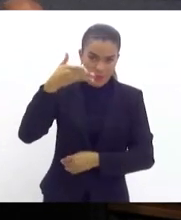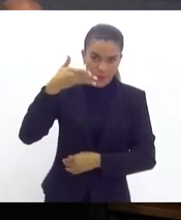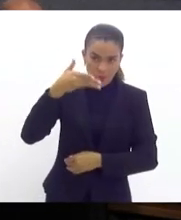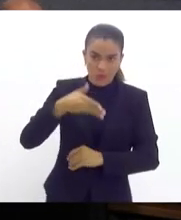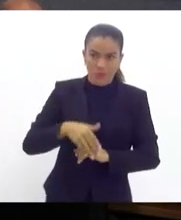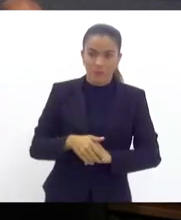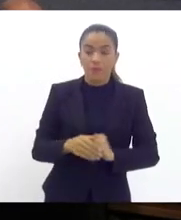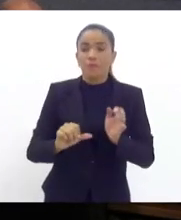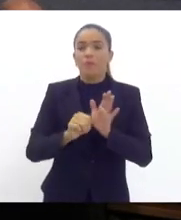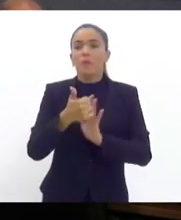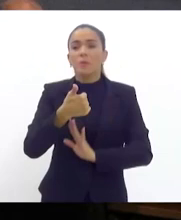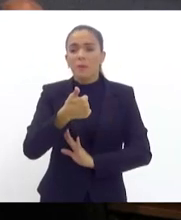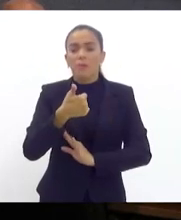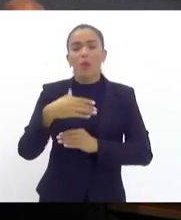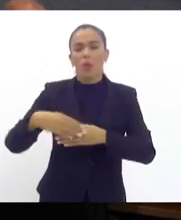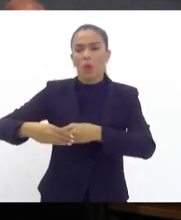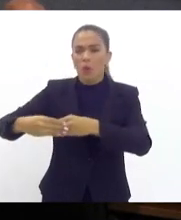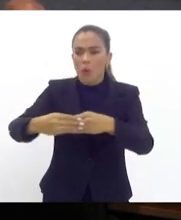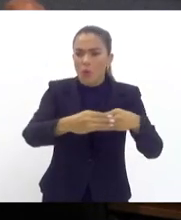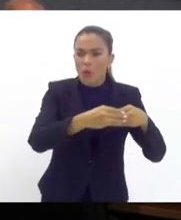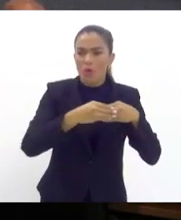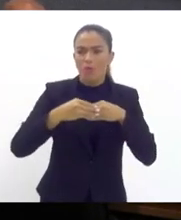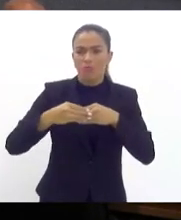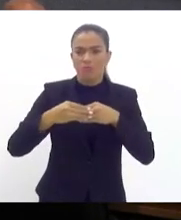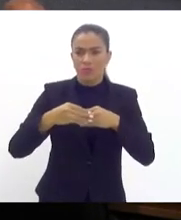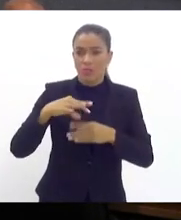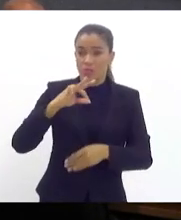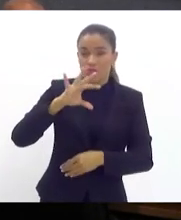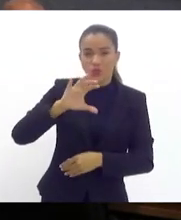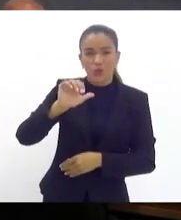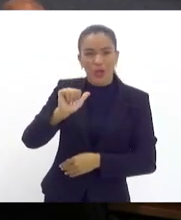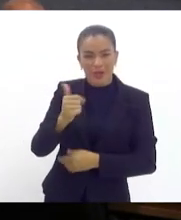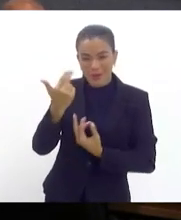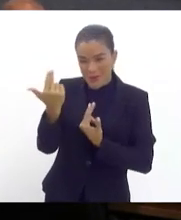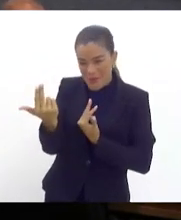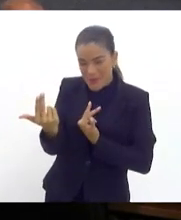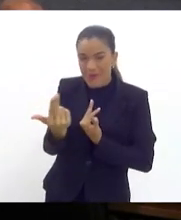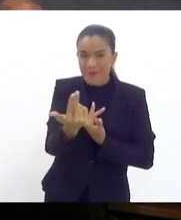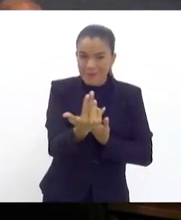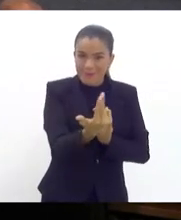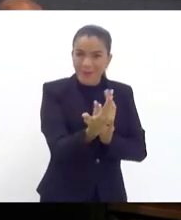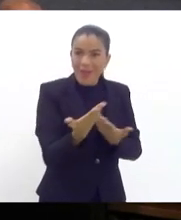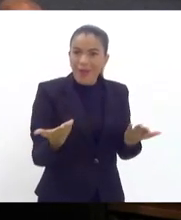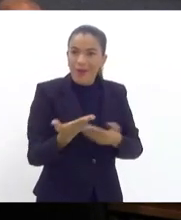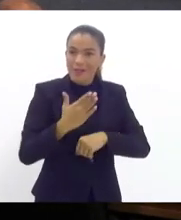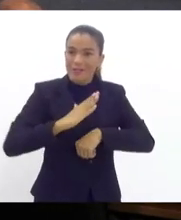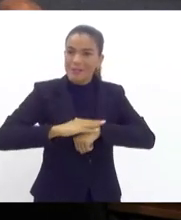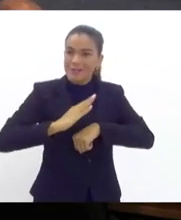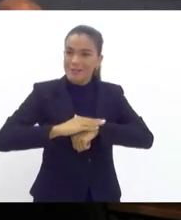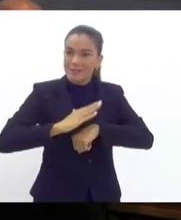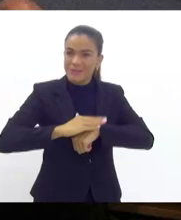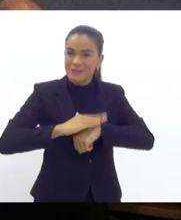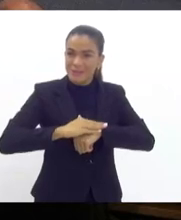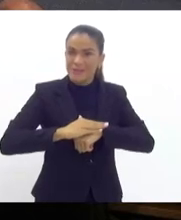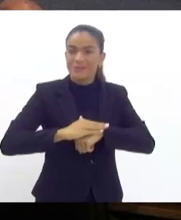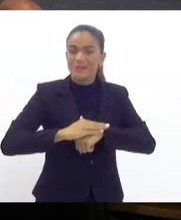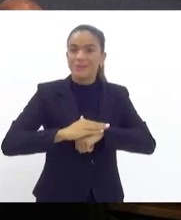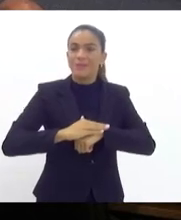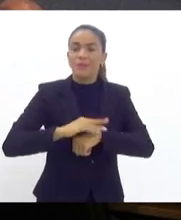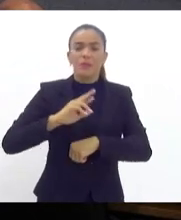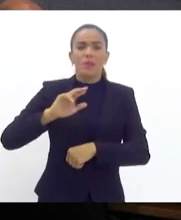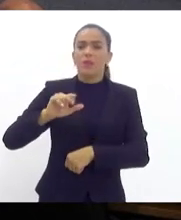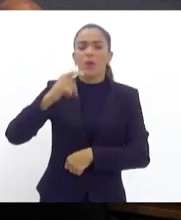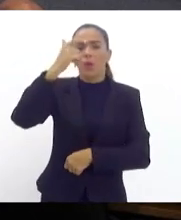meu lugar cumprimentar a todos enxergo muitos amigos tijucanos como eu e o fácil nesse momento o presidente Gualberto não